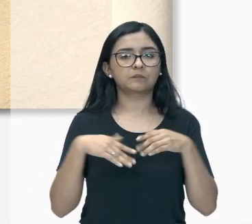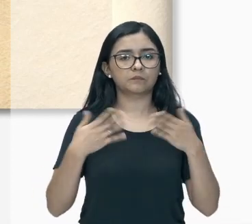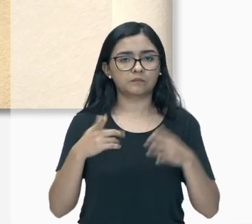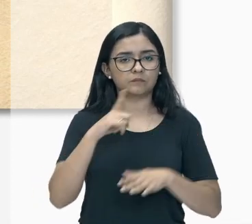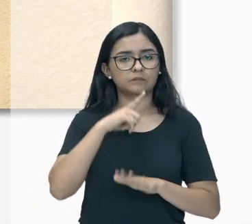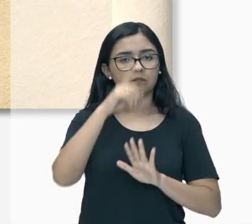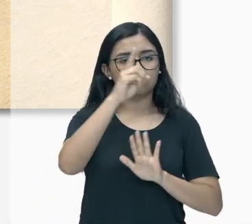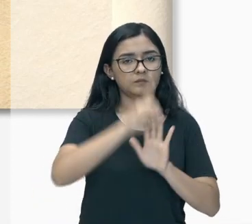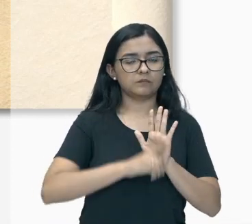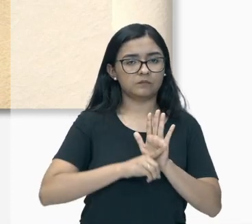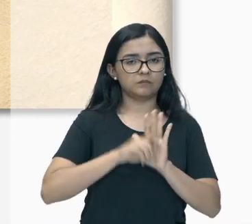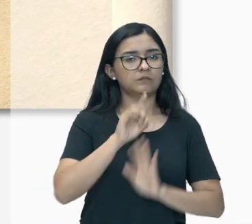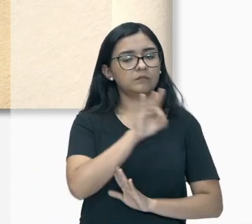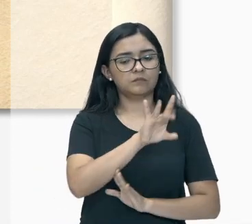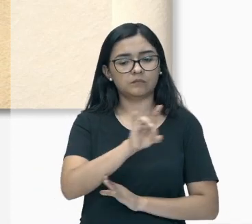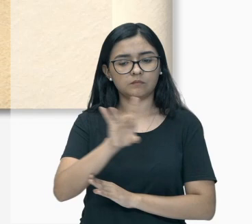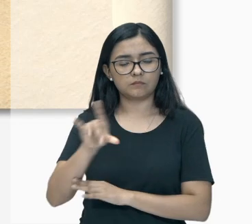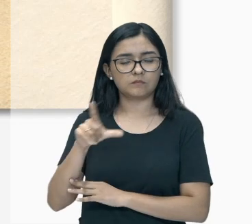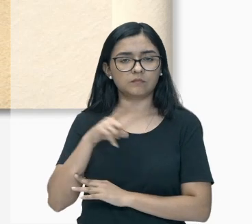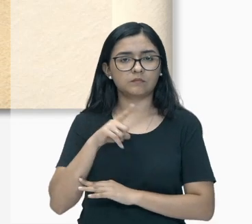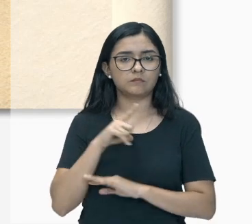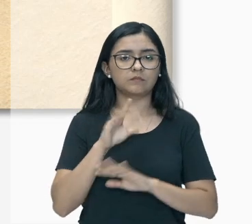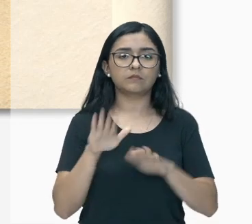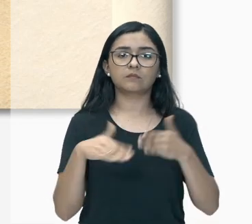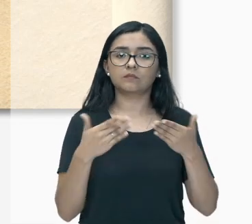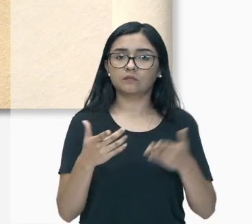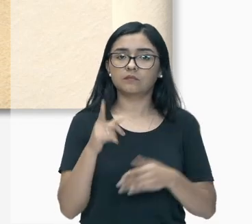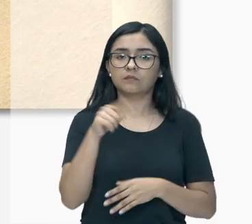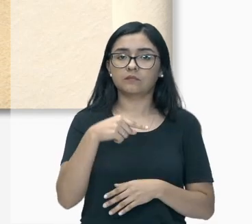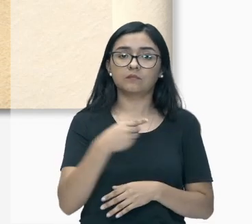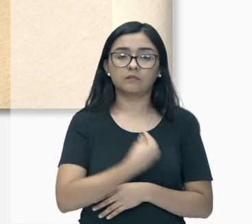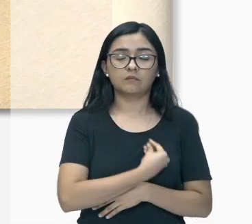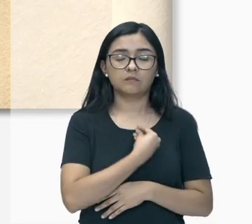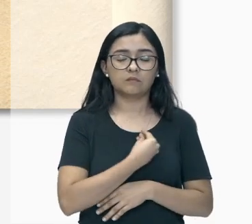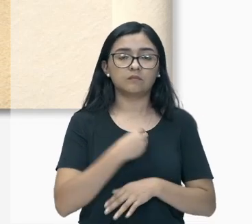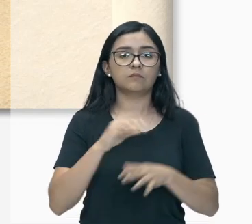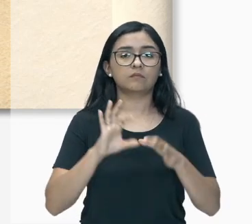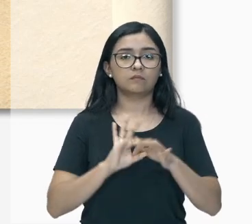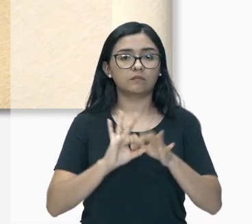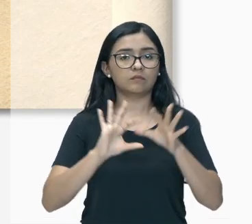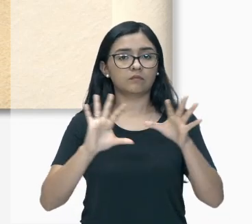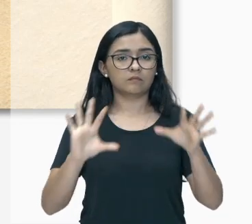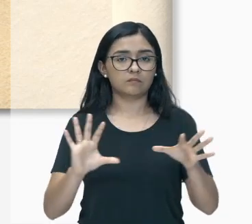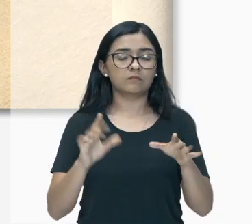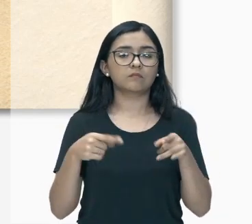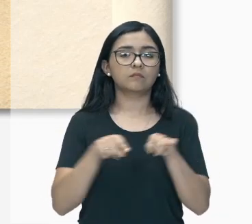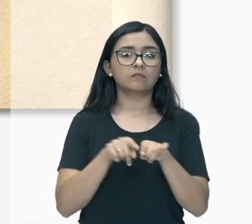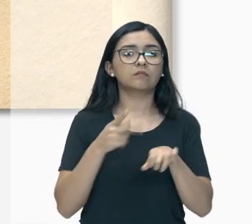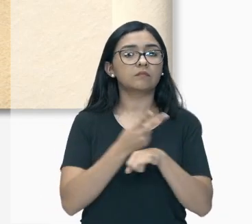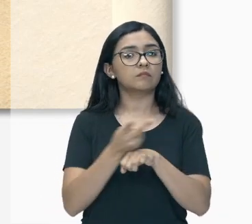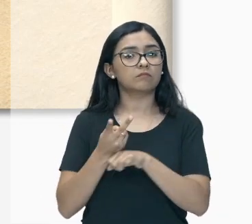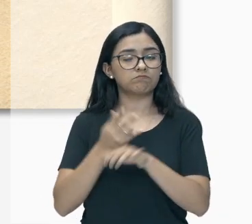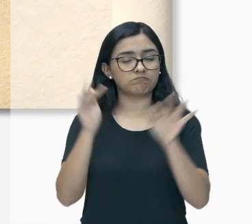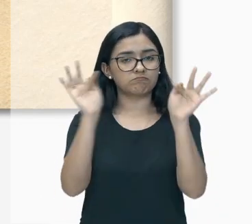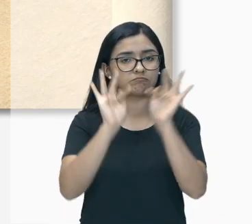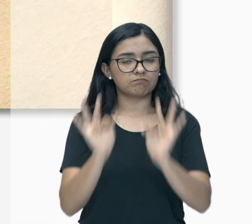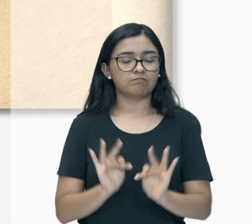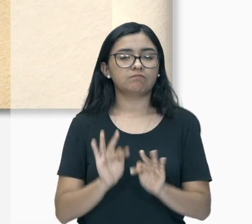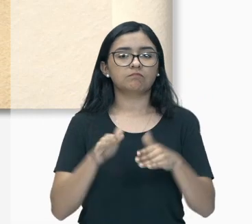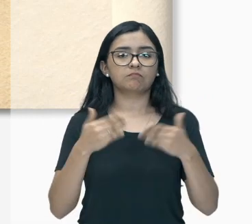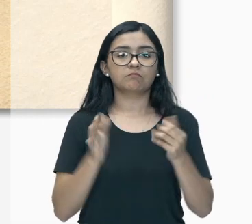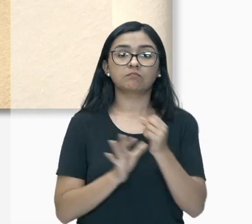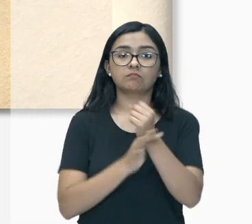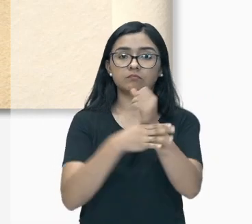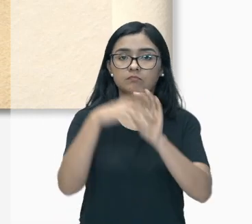direitos inalienáveis. Entre estes está a vida, a liberdade e a busca da felicidade. Para assegurar